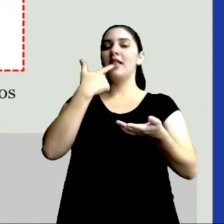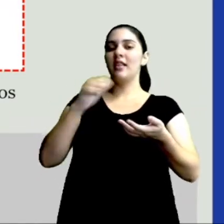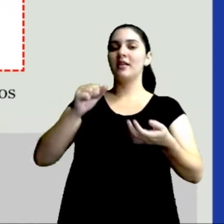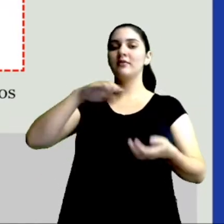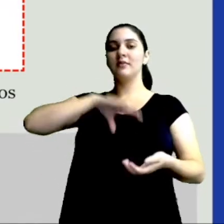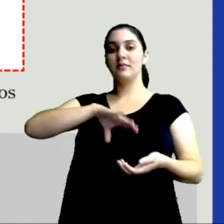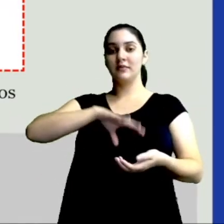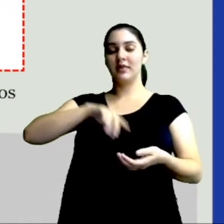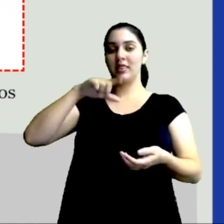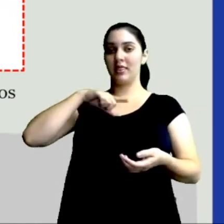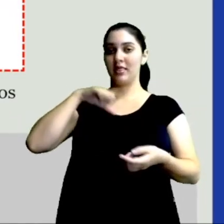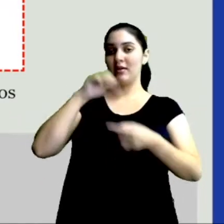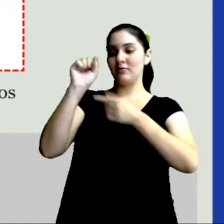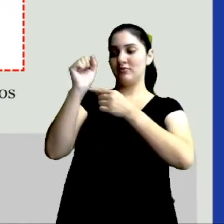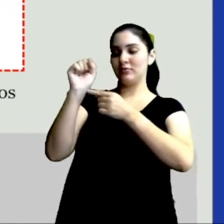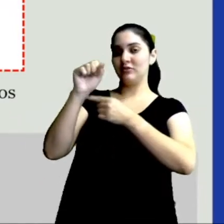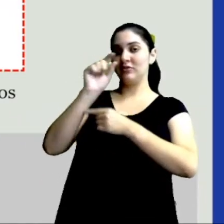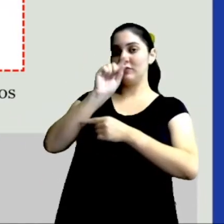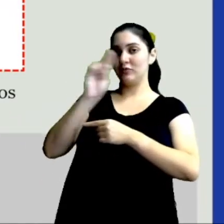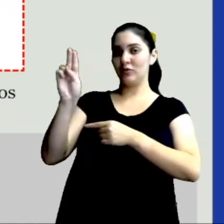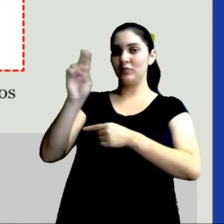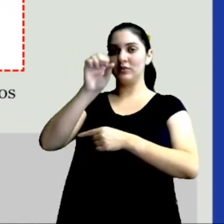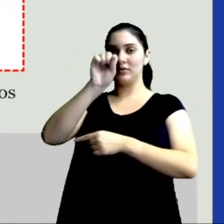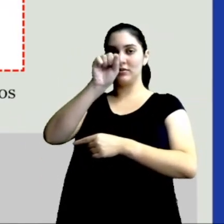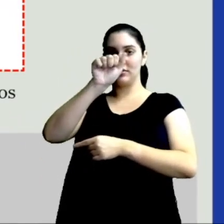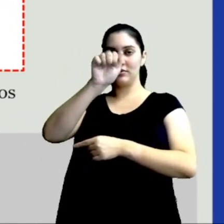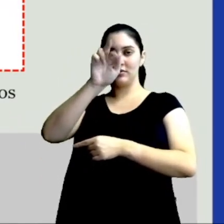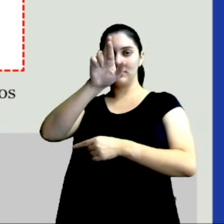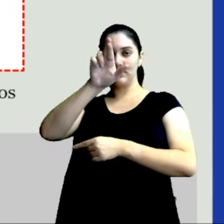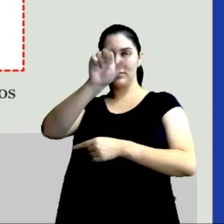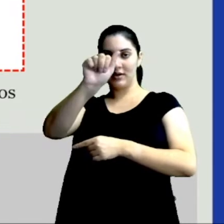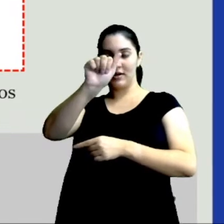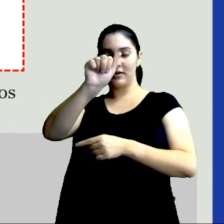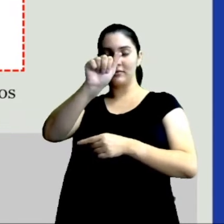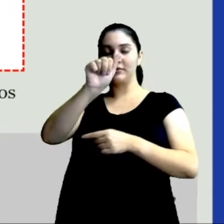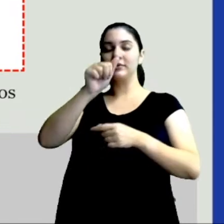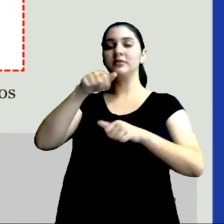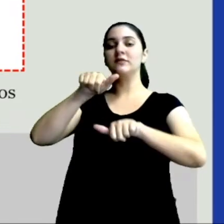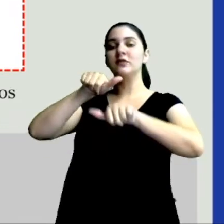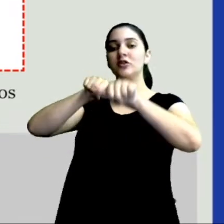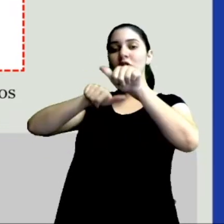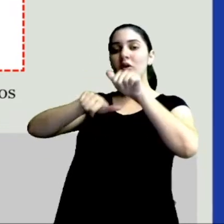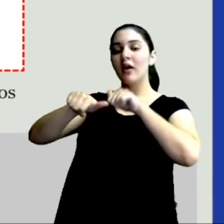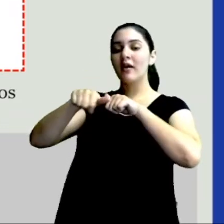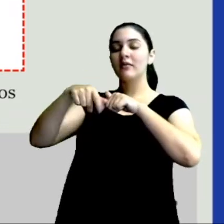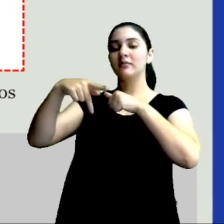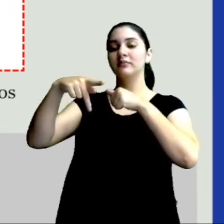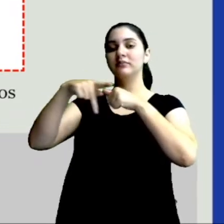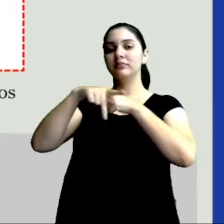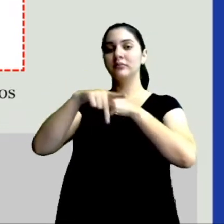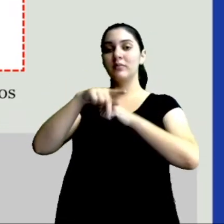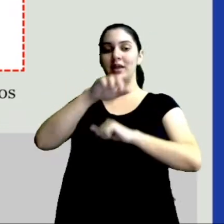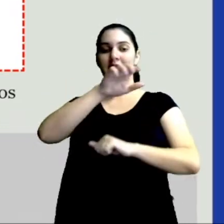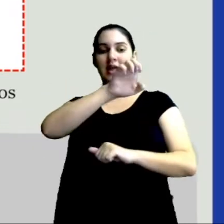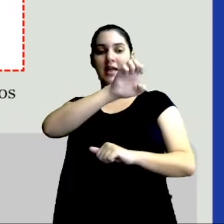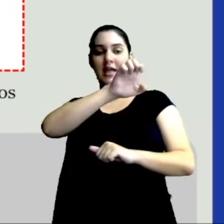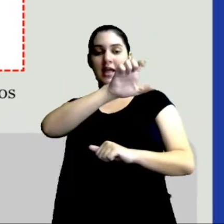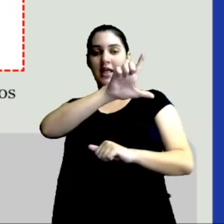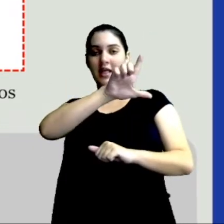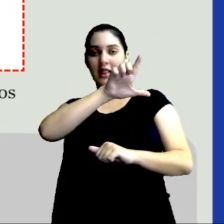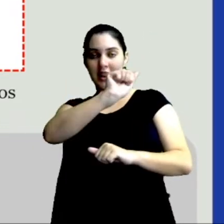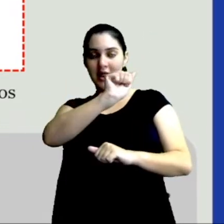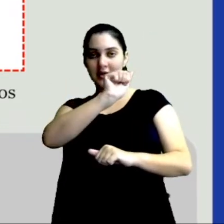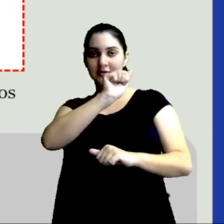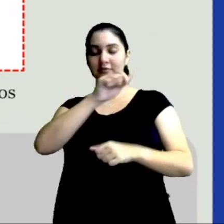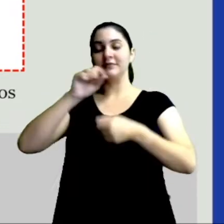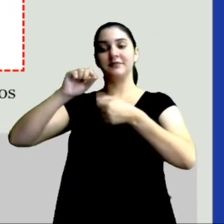ó, Sara, né? Que foi aí substituído pelo pronome ela. Ela fez os exercícios